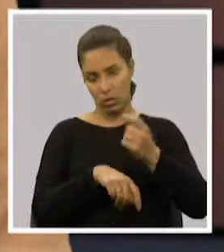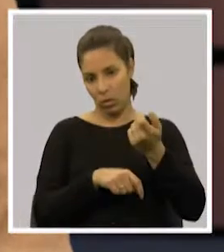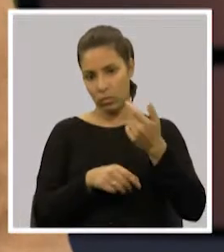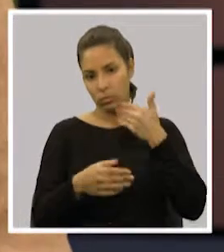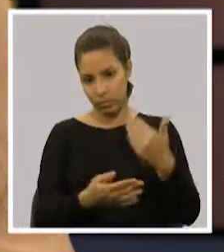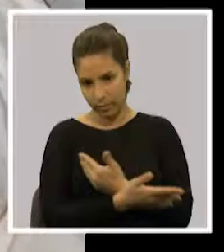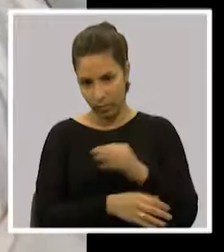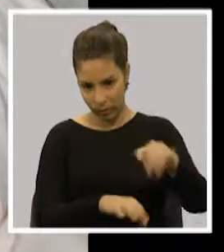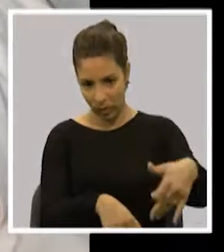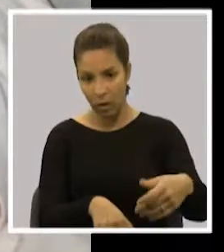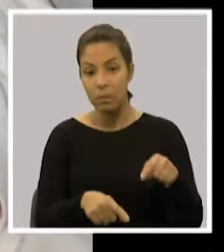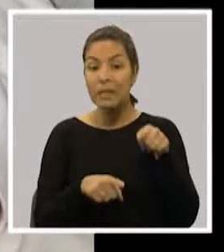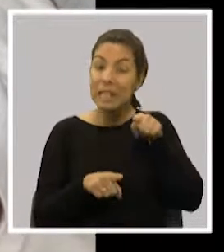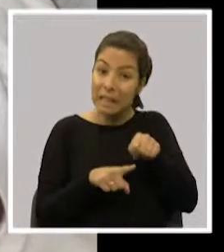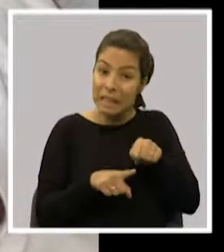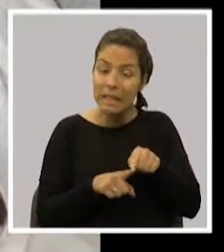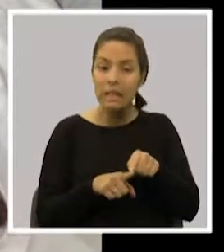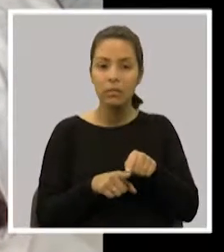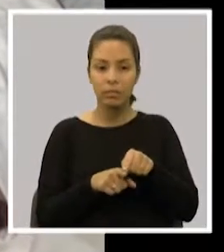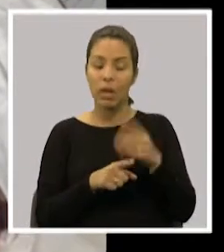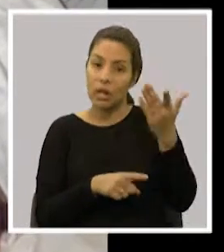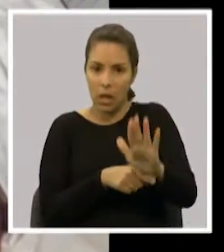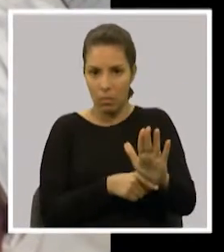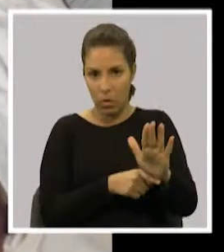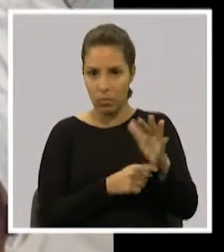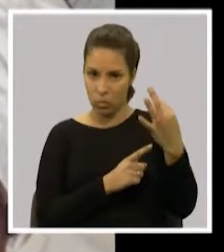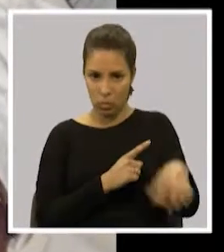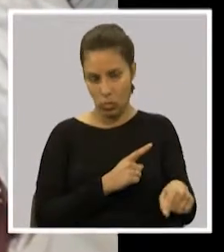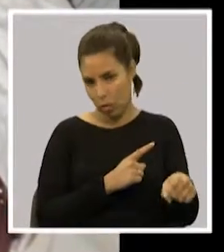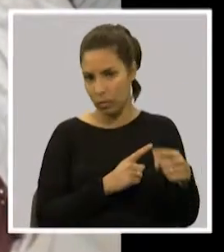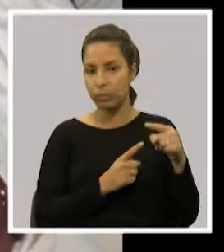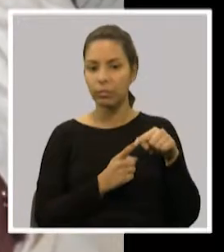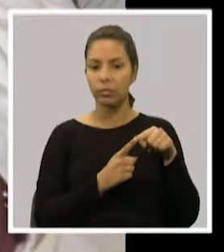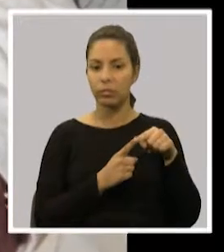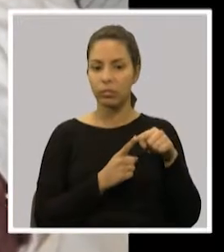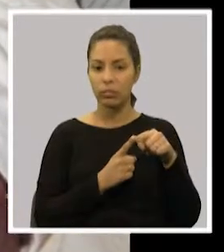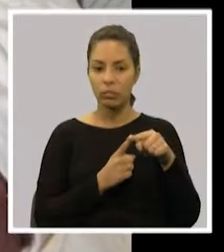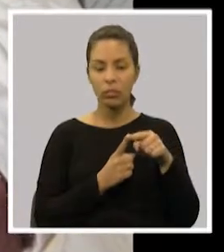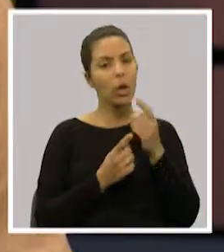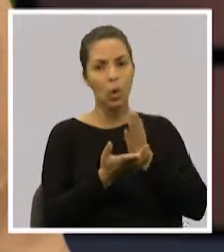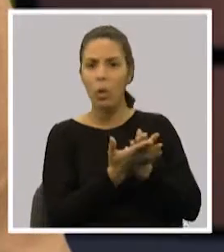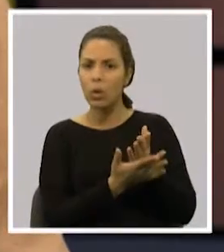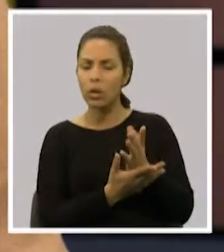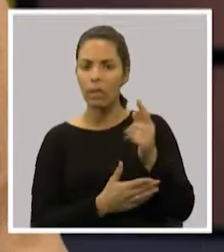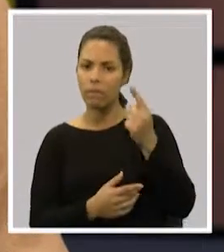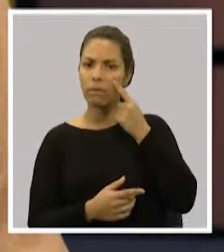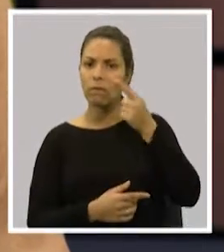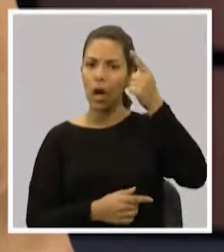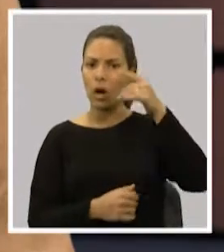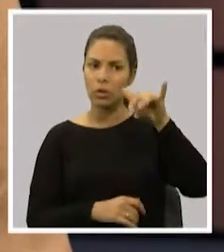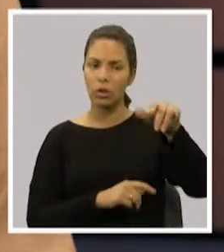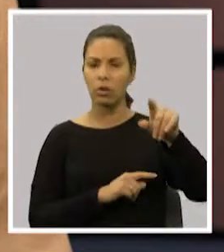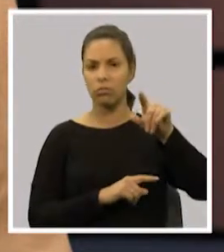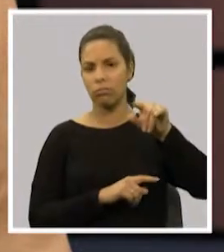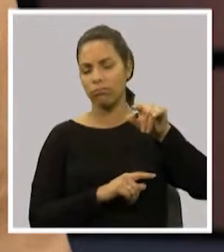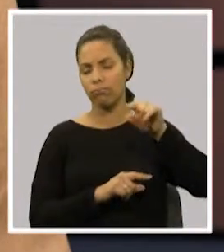da doença, isto é um exemplo, e já praticamente dependente, e continuou a viajar. Isso